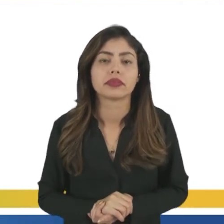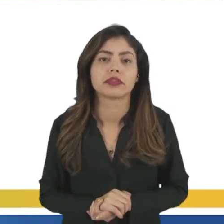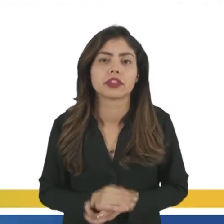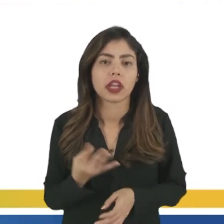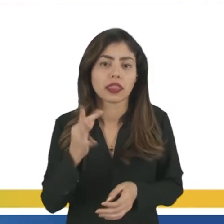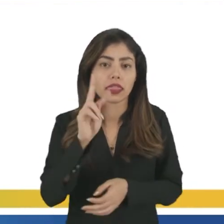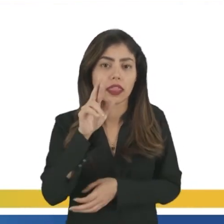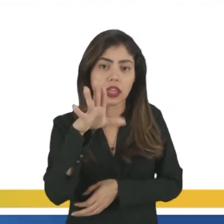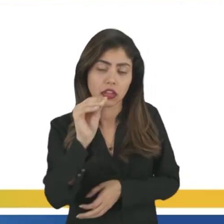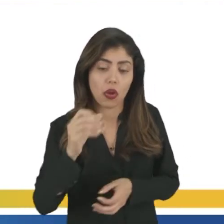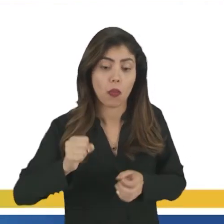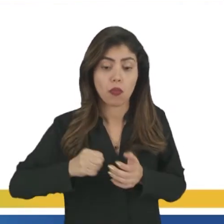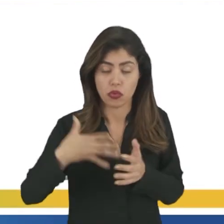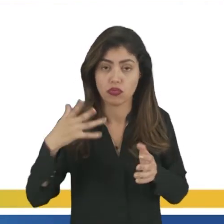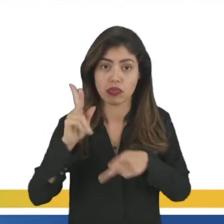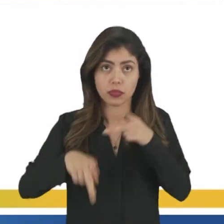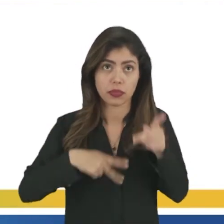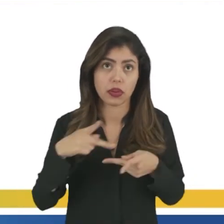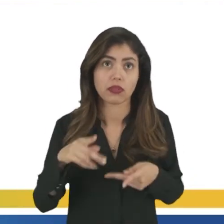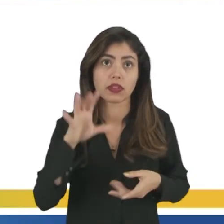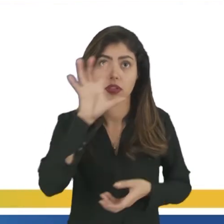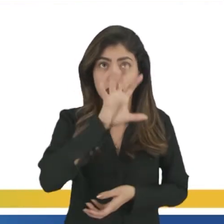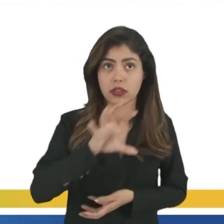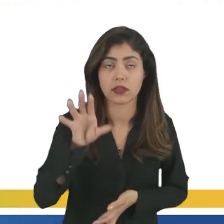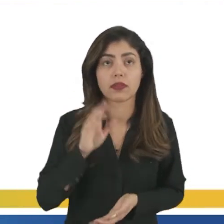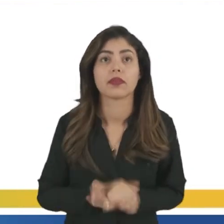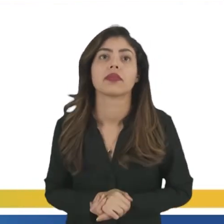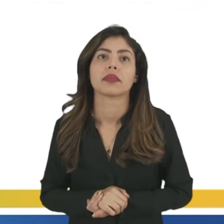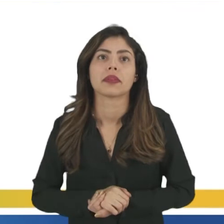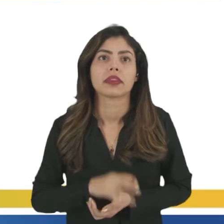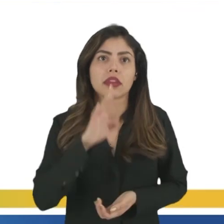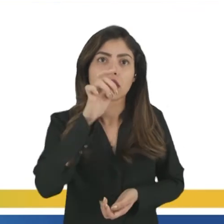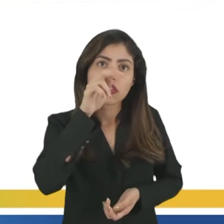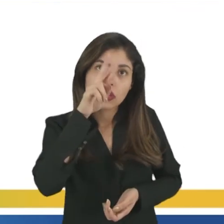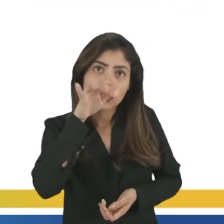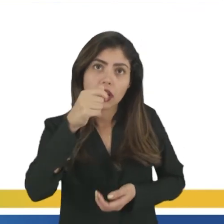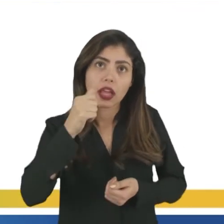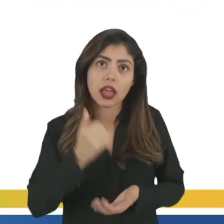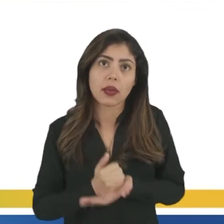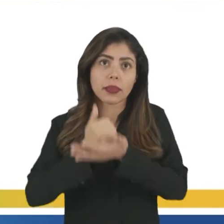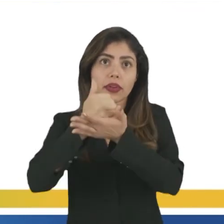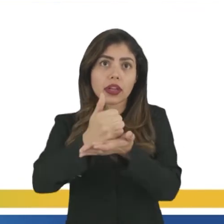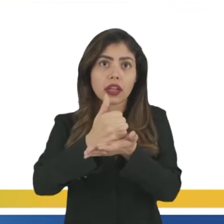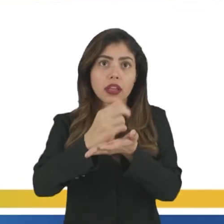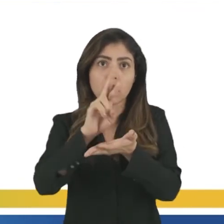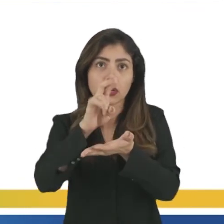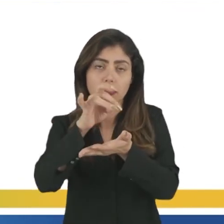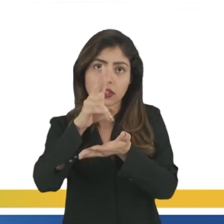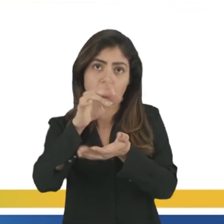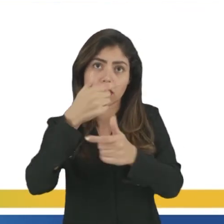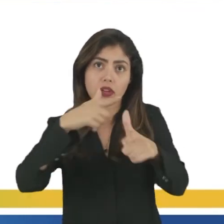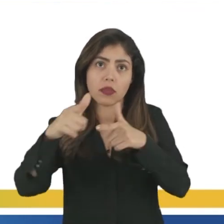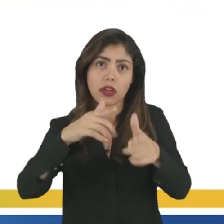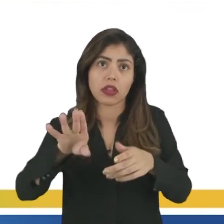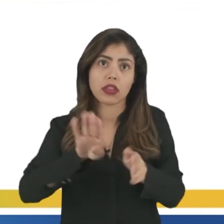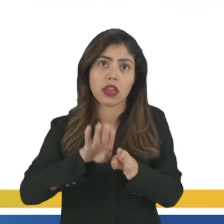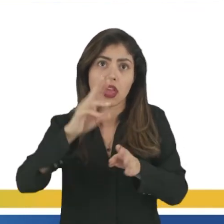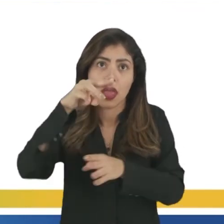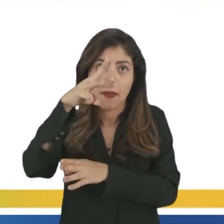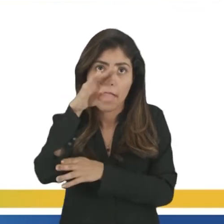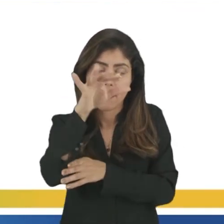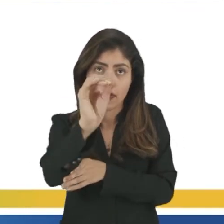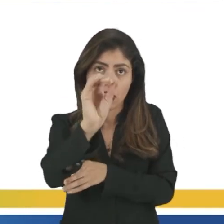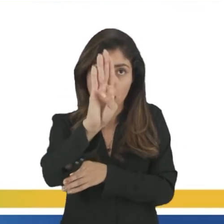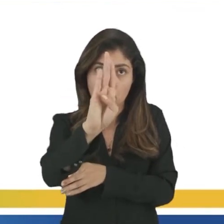técnicas, já que existiam vários povos estrangeiros nessa região, tá? Então, é estilizada, apoiada na ourivesaria, nos trabalhos em marfim